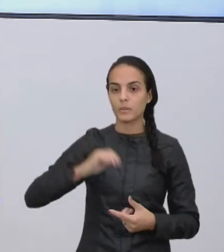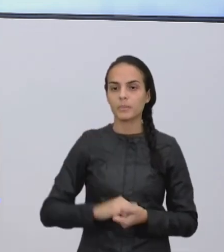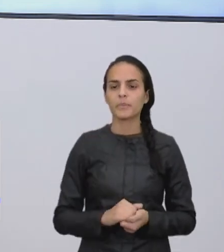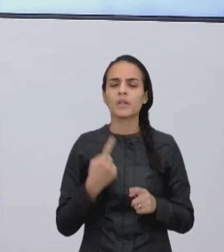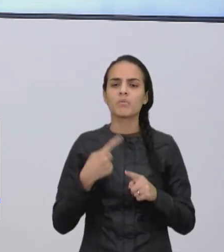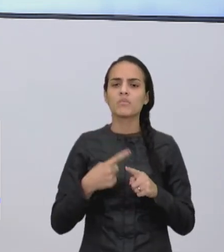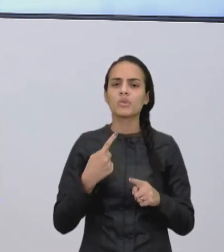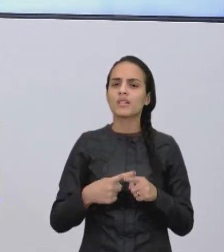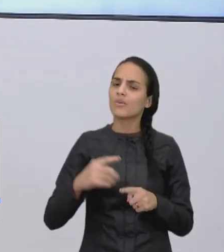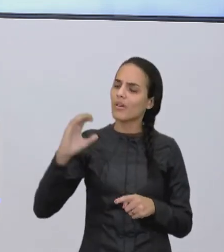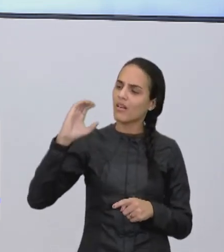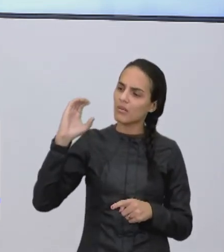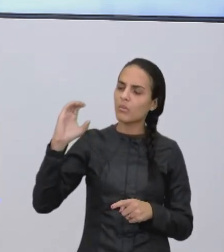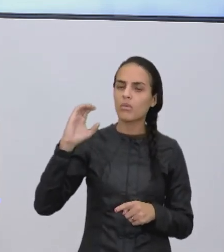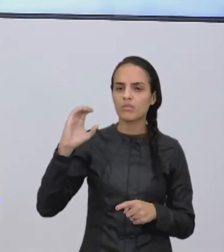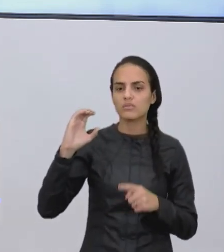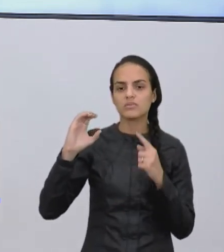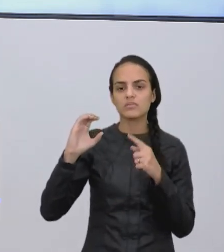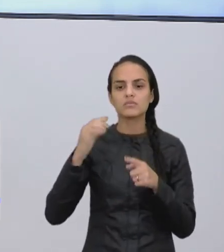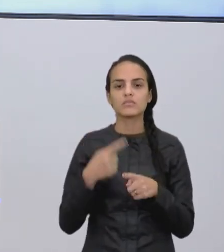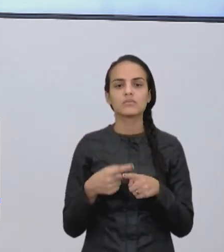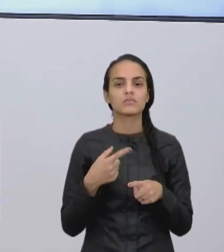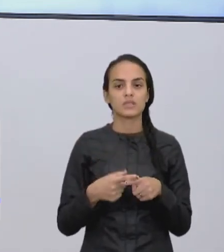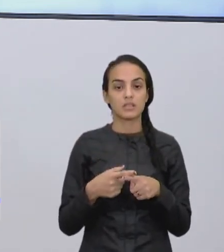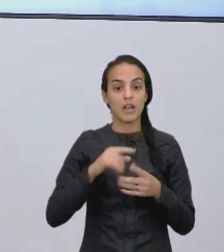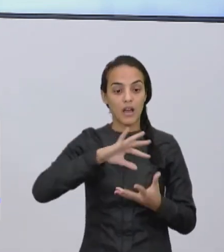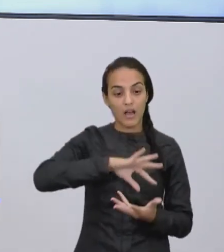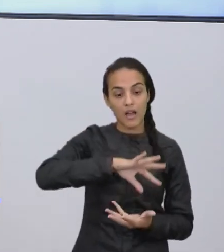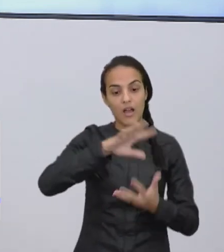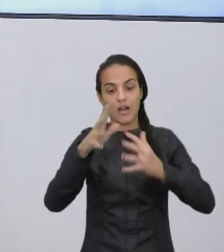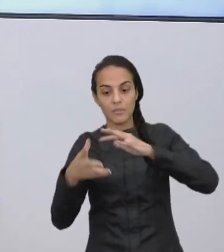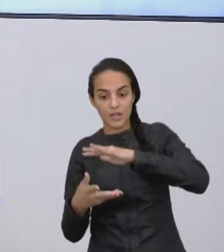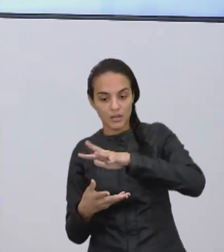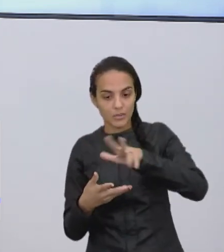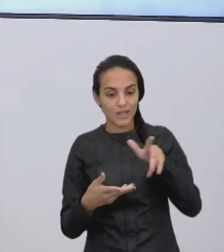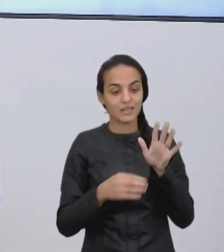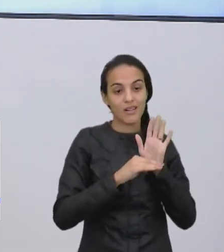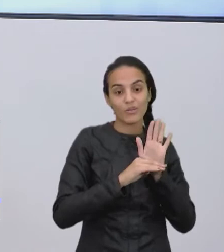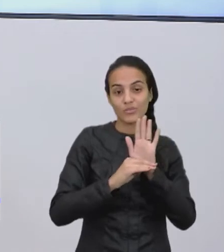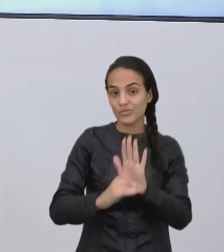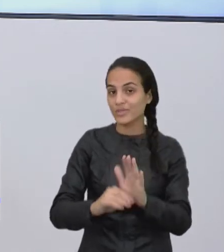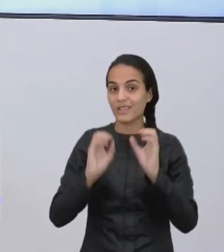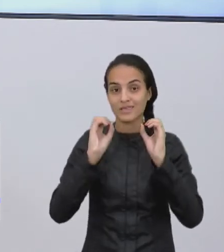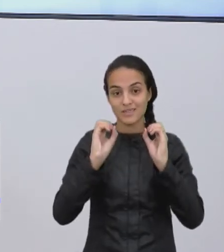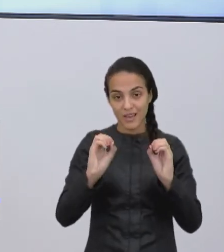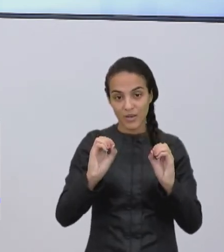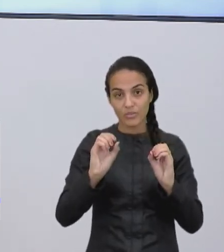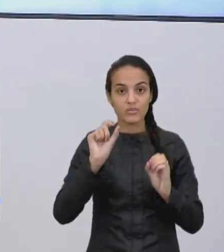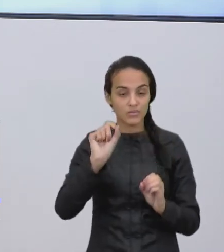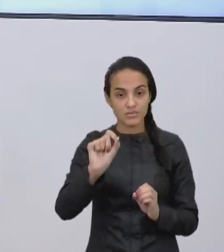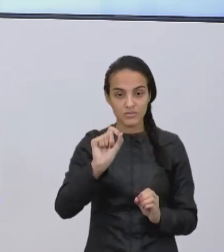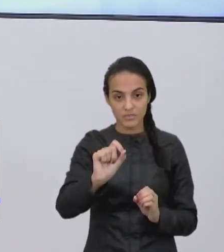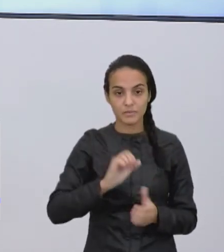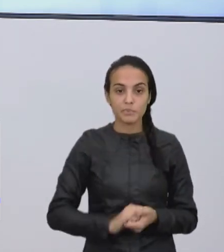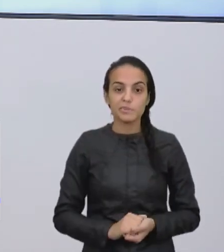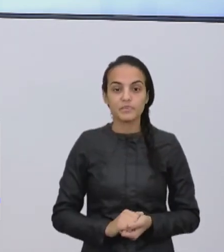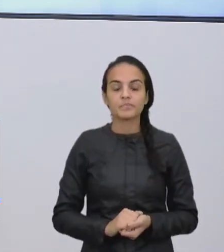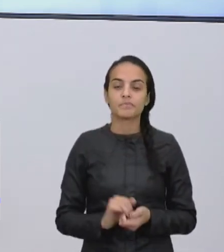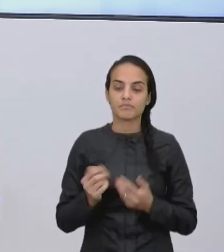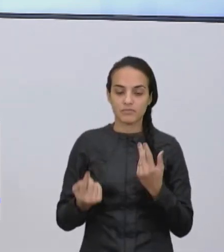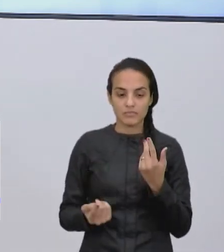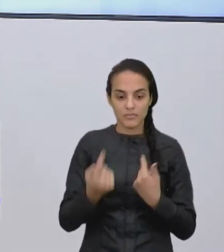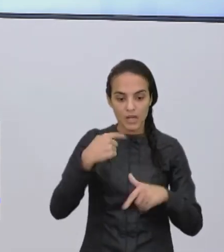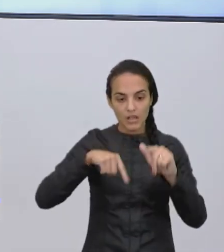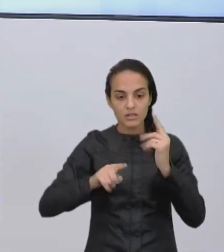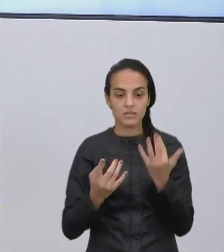ciclo do carbono? Veja que a gente falou que a biomassa ela não contribui, né, com emissão de gases